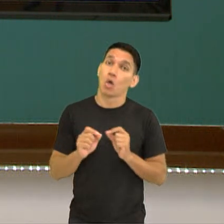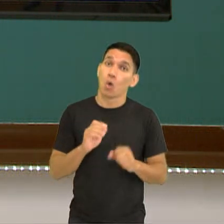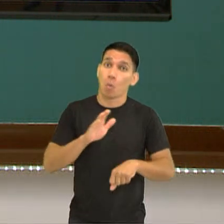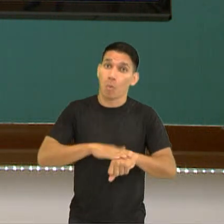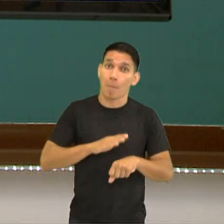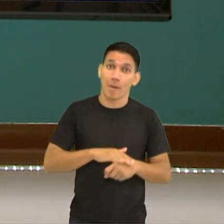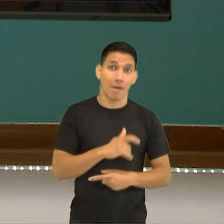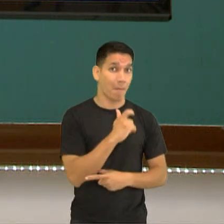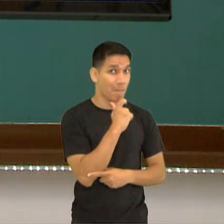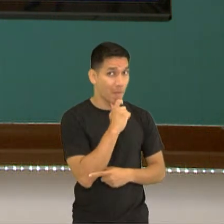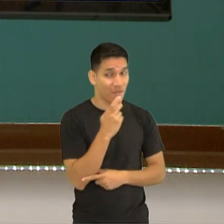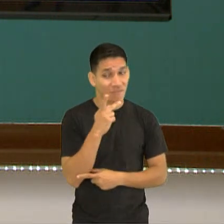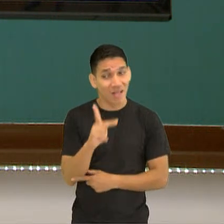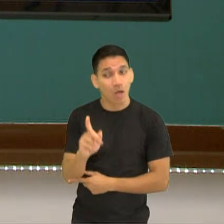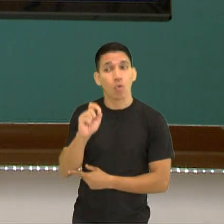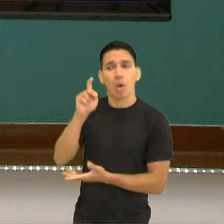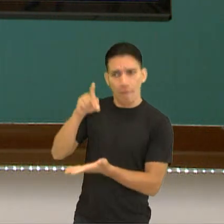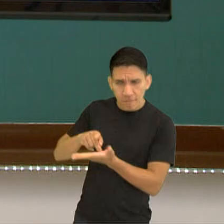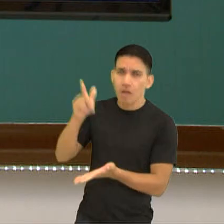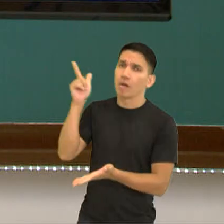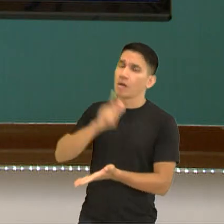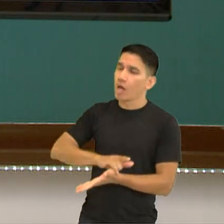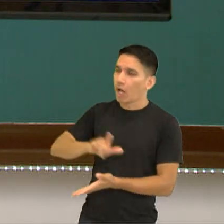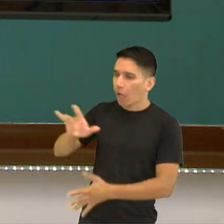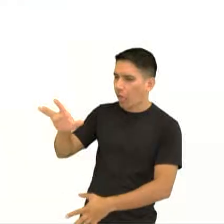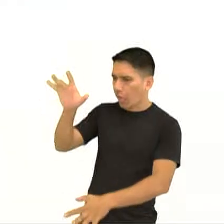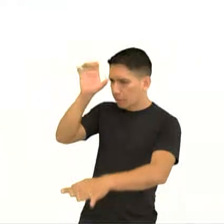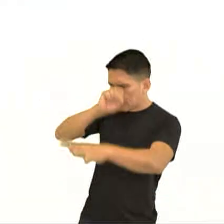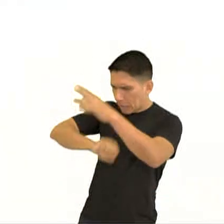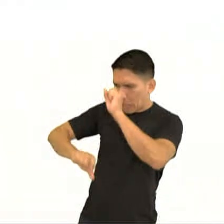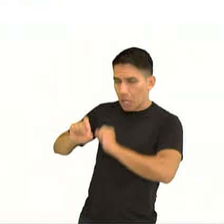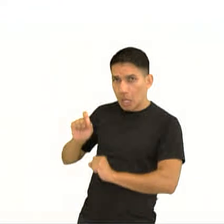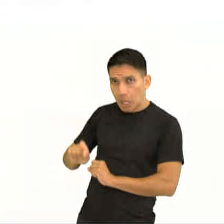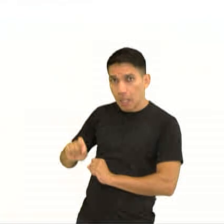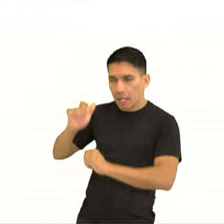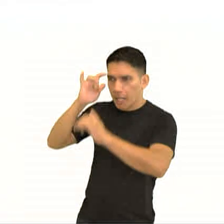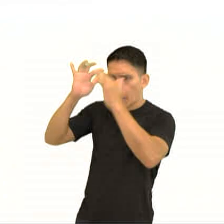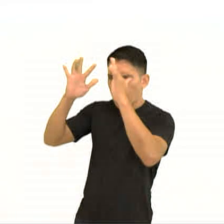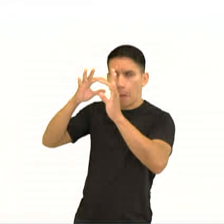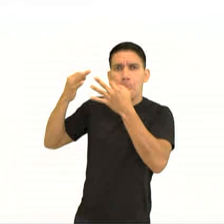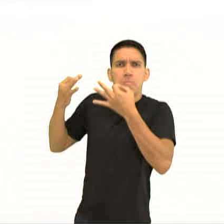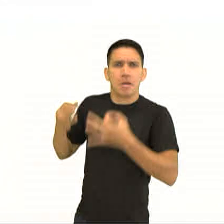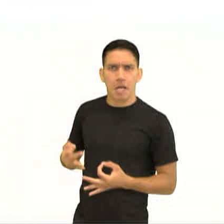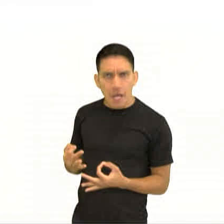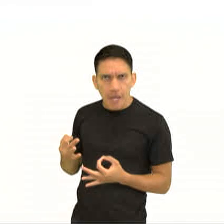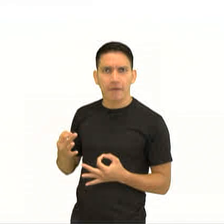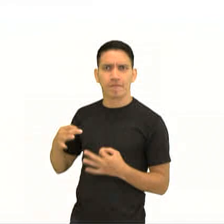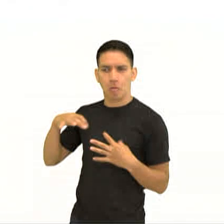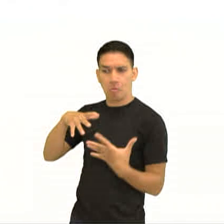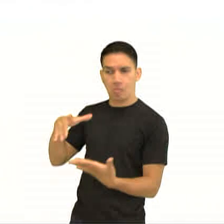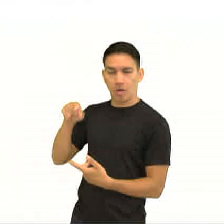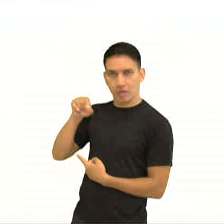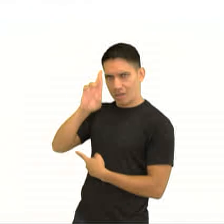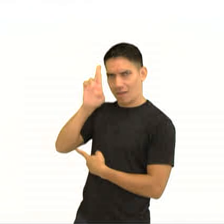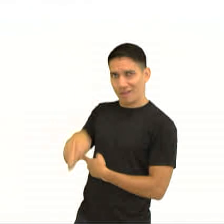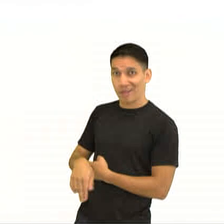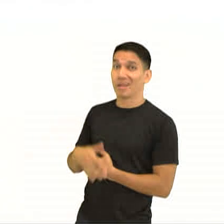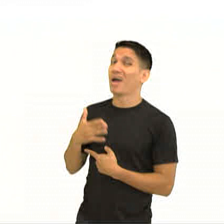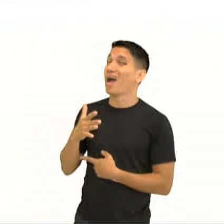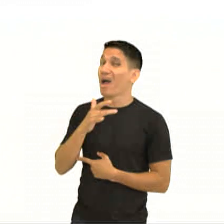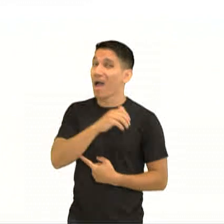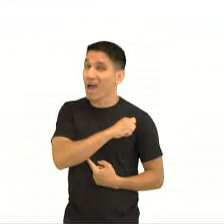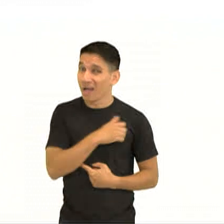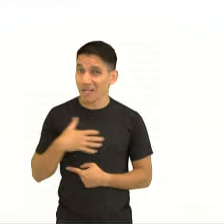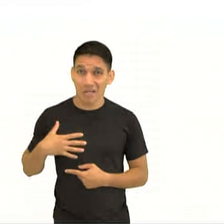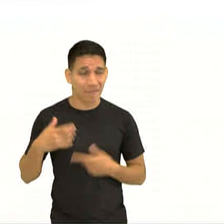Platão defendia que a verdade pode ser alcançada pelas ideias perfeitas, mundo inteligível, para Aristóteles era preciso voltar-se